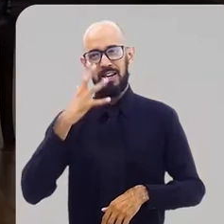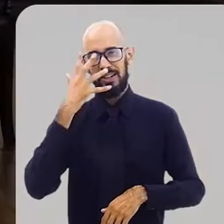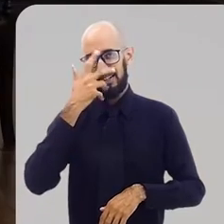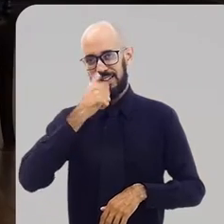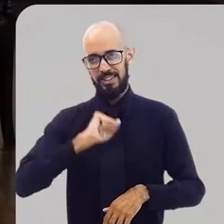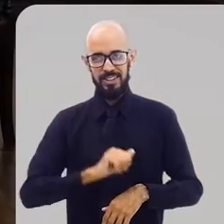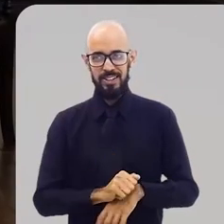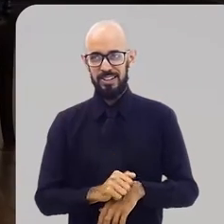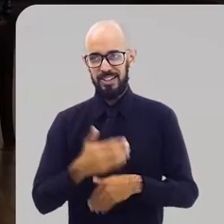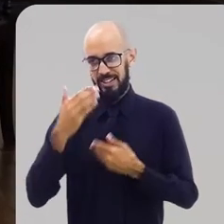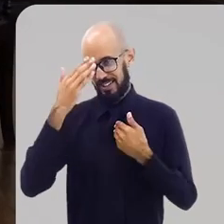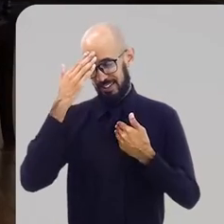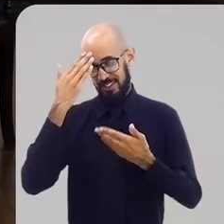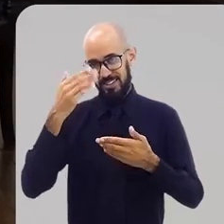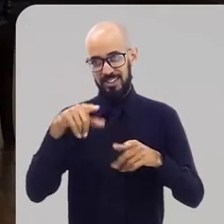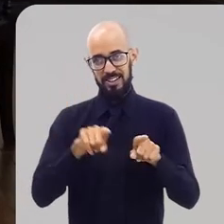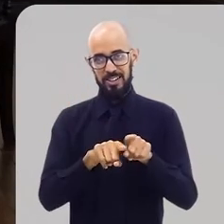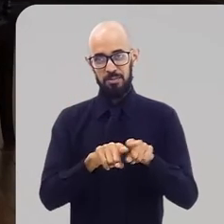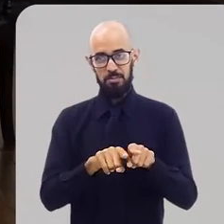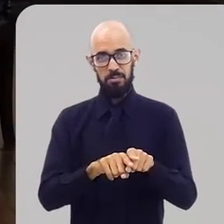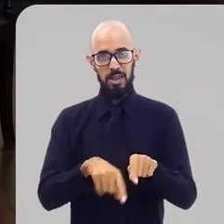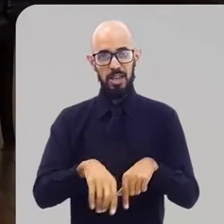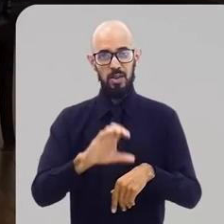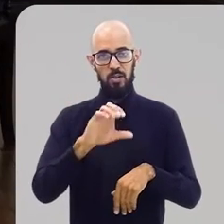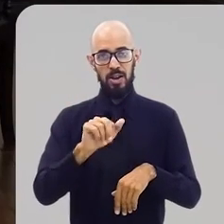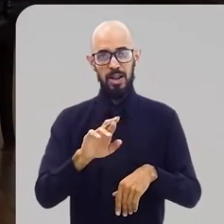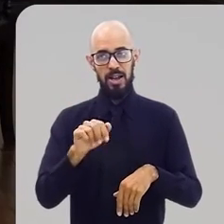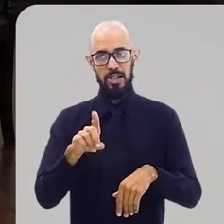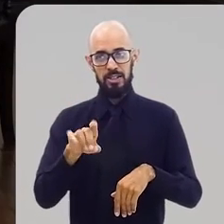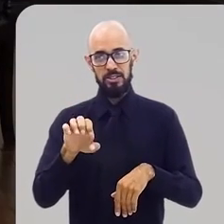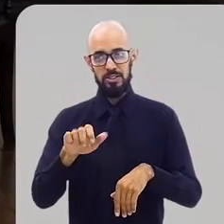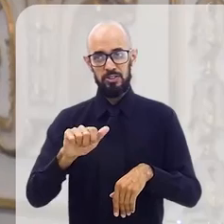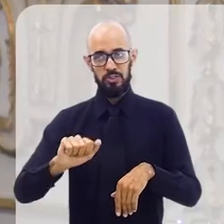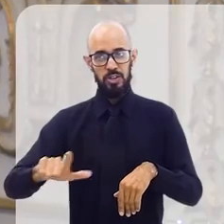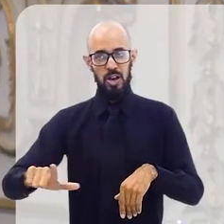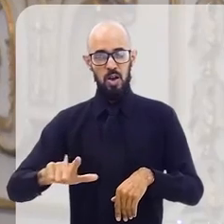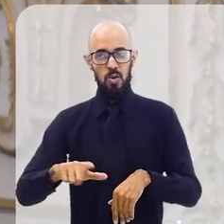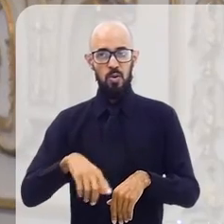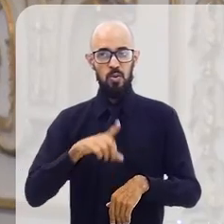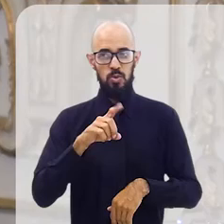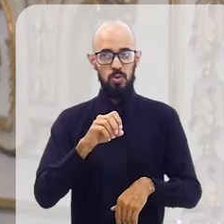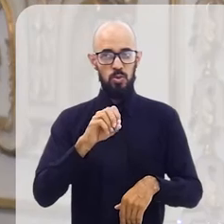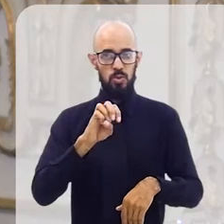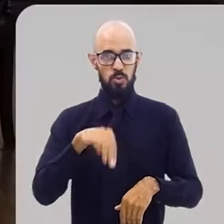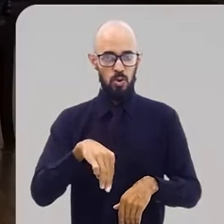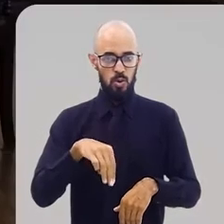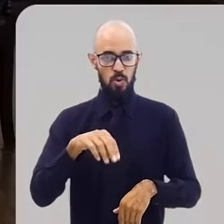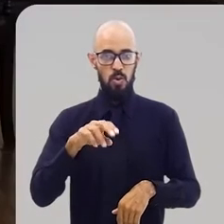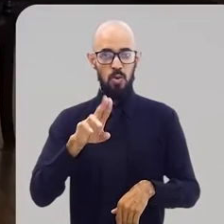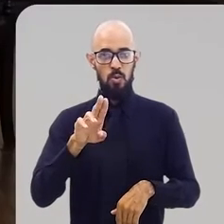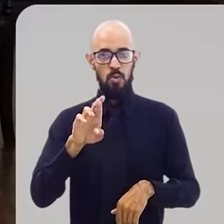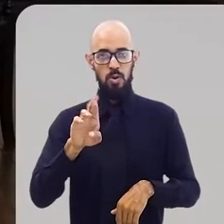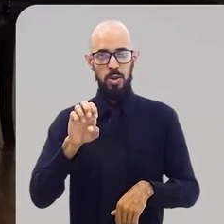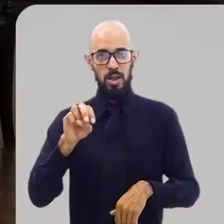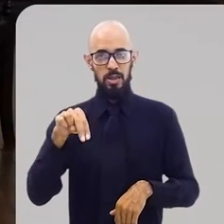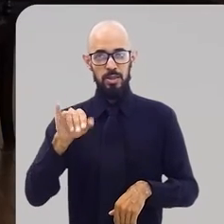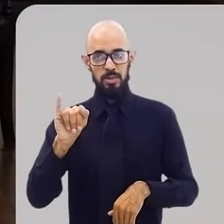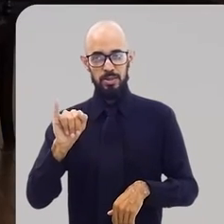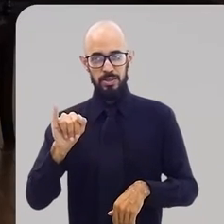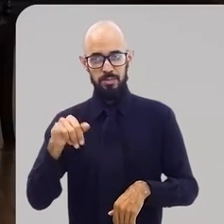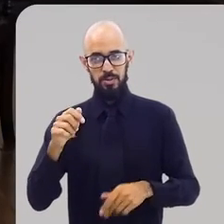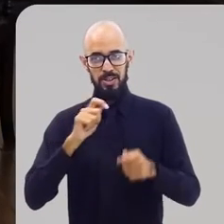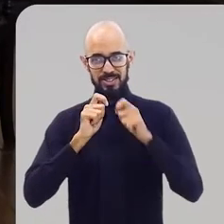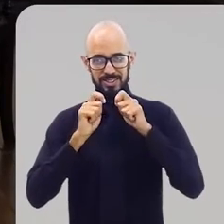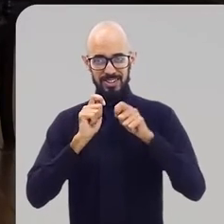Lindíssima agradecer Cardeal do Rio de Janeiro dorme tem festa por